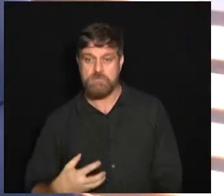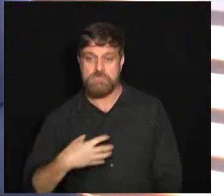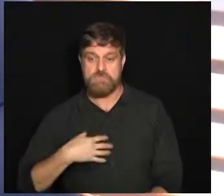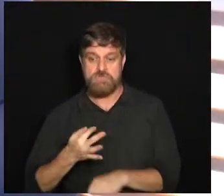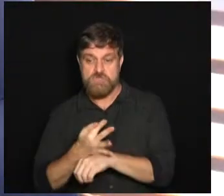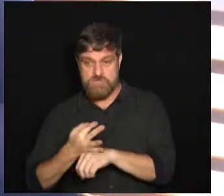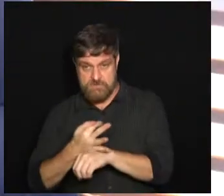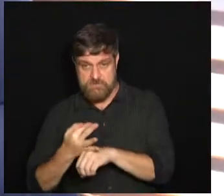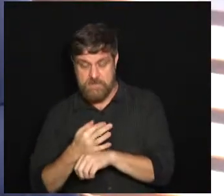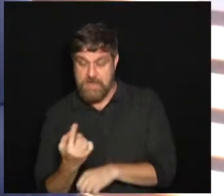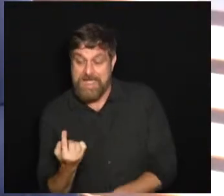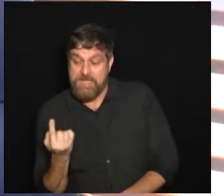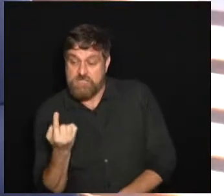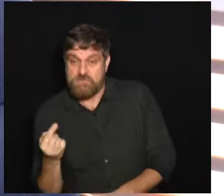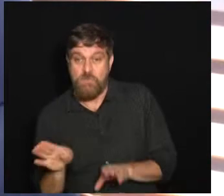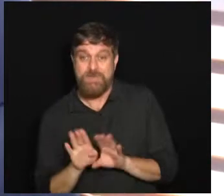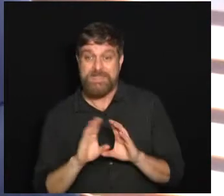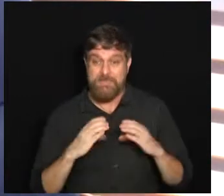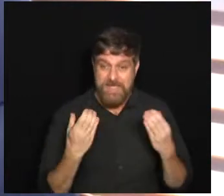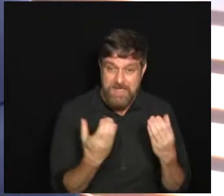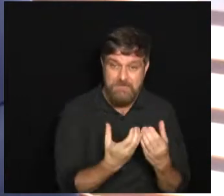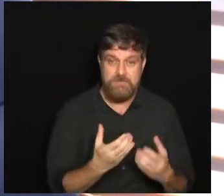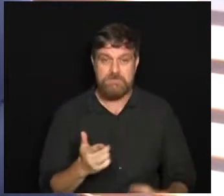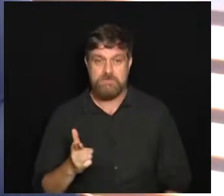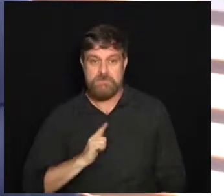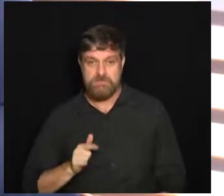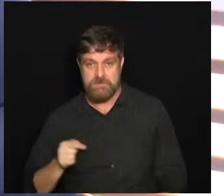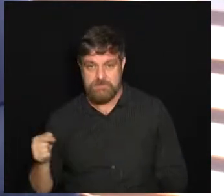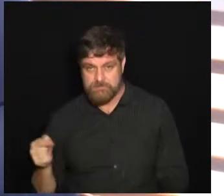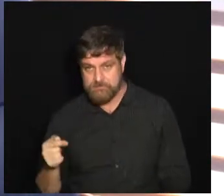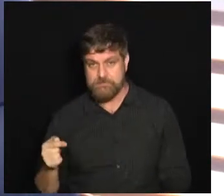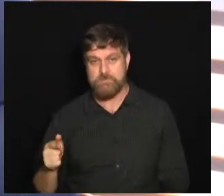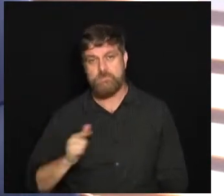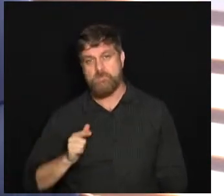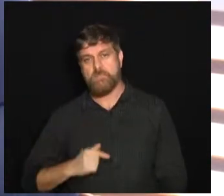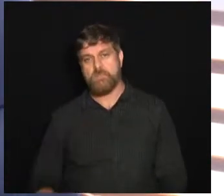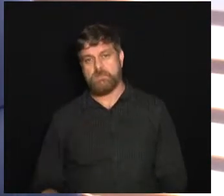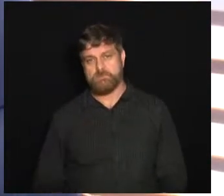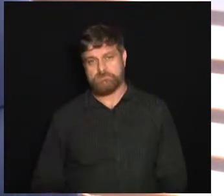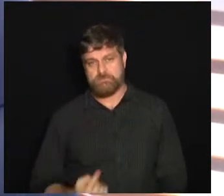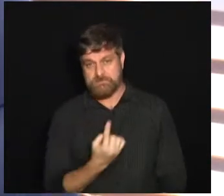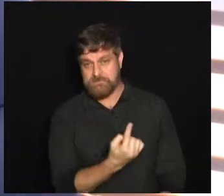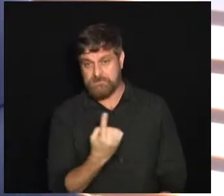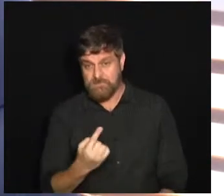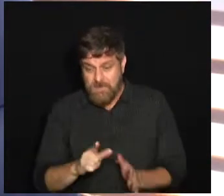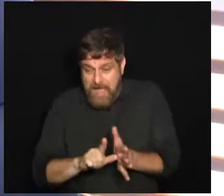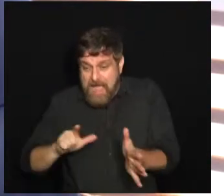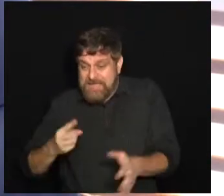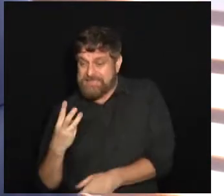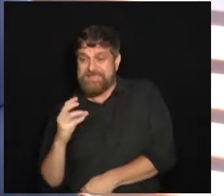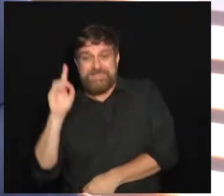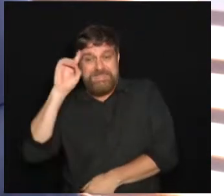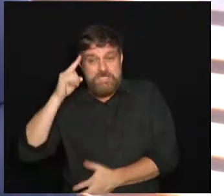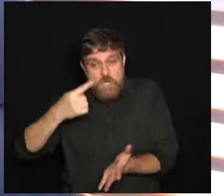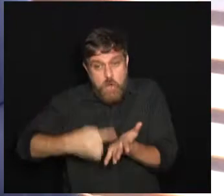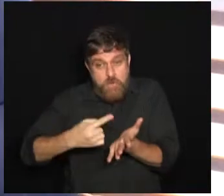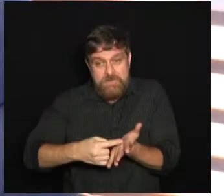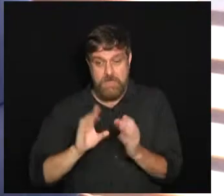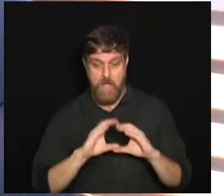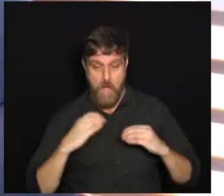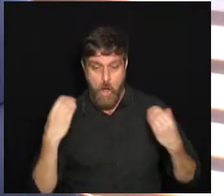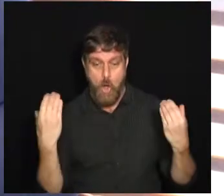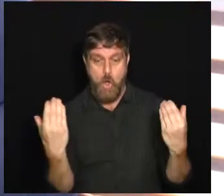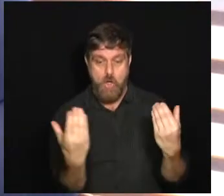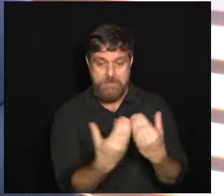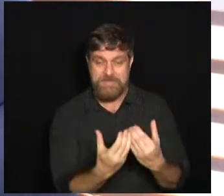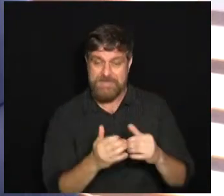individuais. A questão é que as férias individuais, elas precisam ser comunicadas com 30 dias de antecedência, enquanto que as férias coletivas, elas precisam